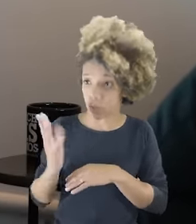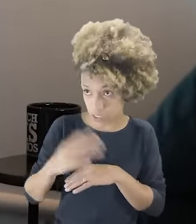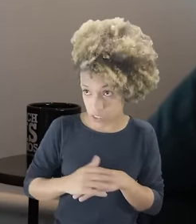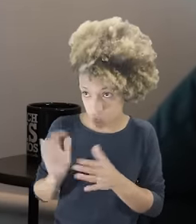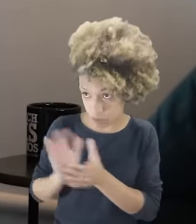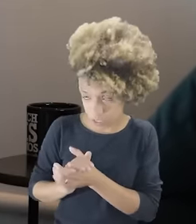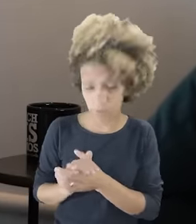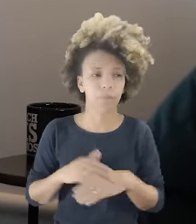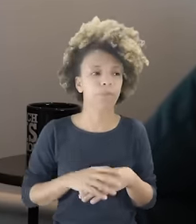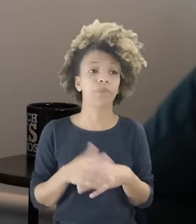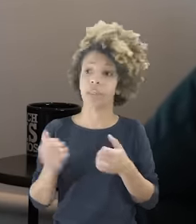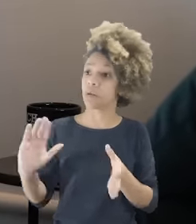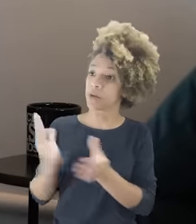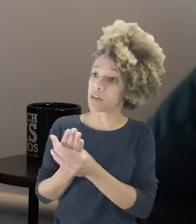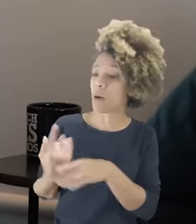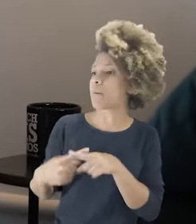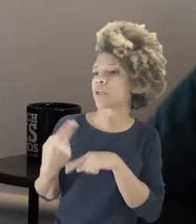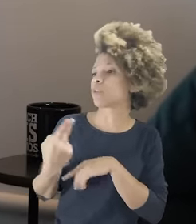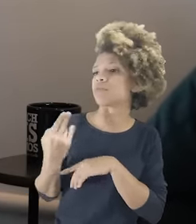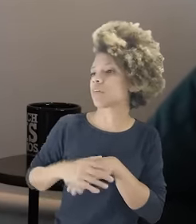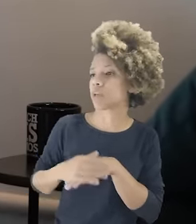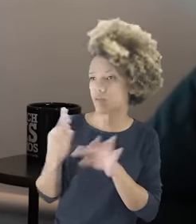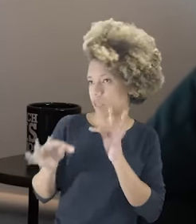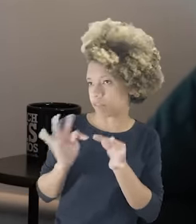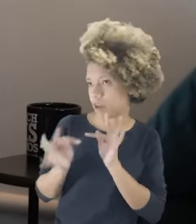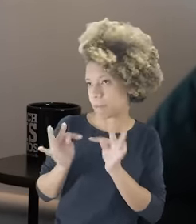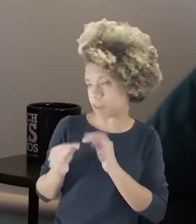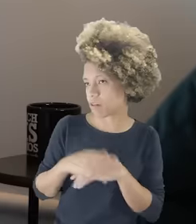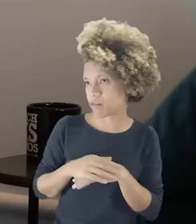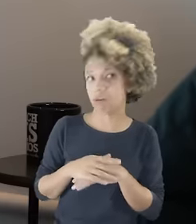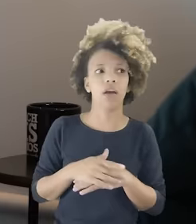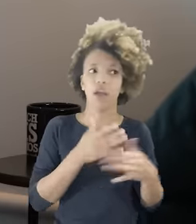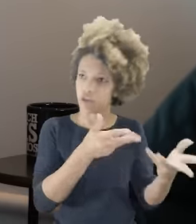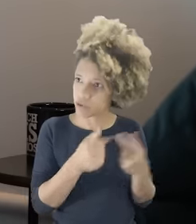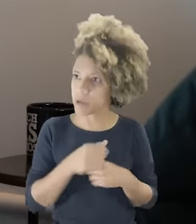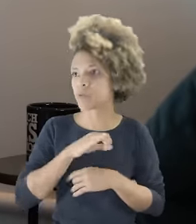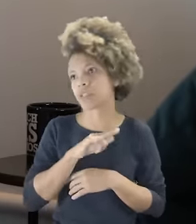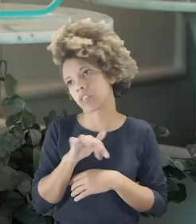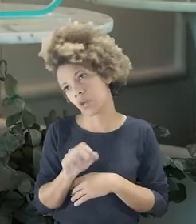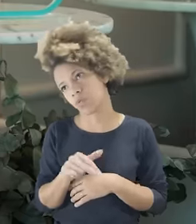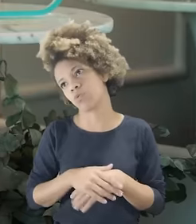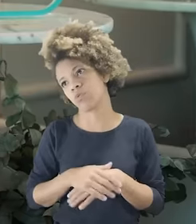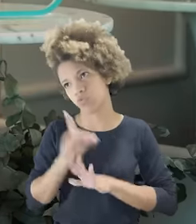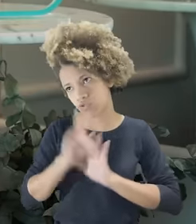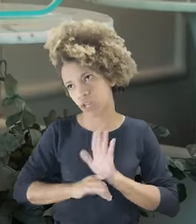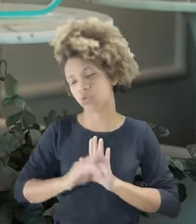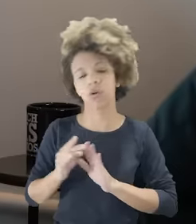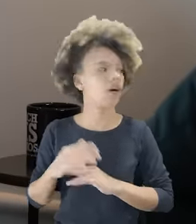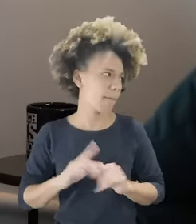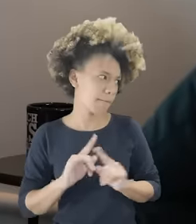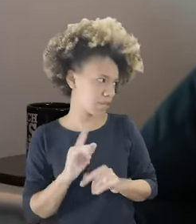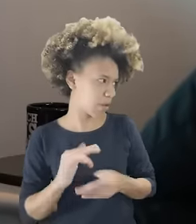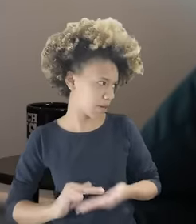de um casal que ele me processar porque não deu certo eles queriam chamar o Celso Russomano no consultório mas não precisa